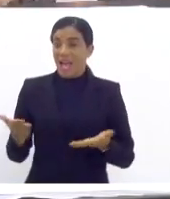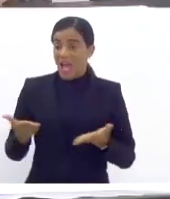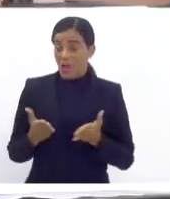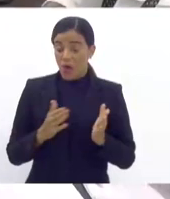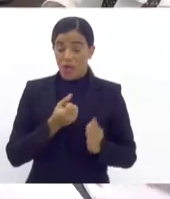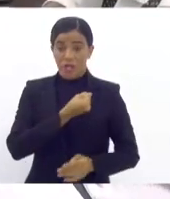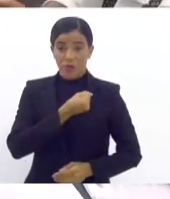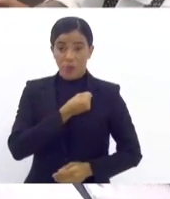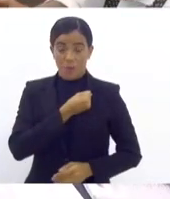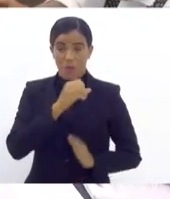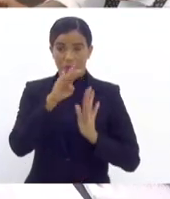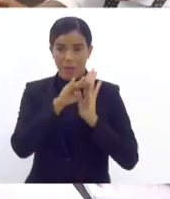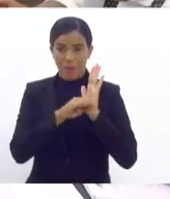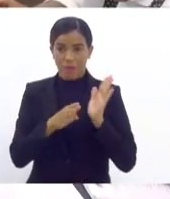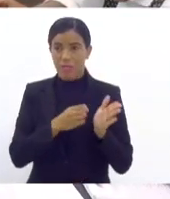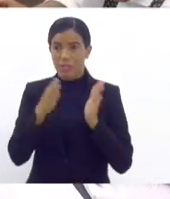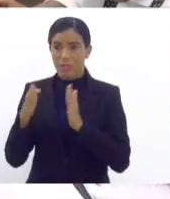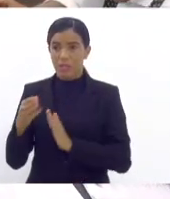da pauta,